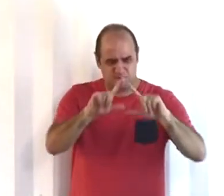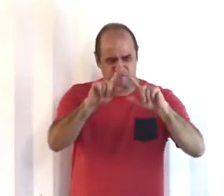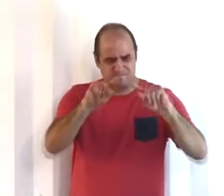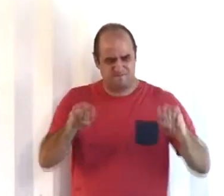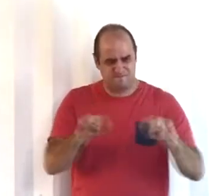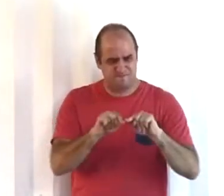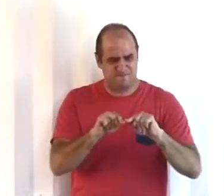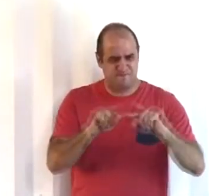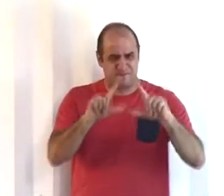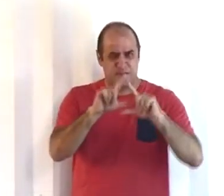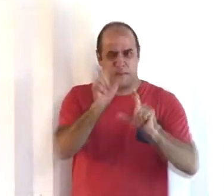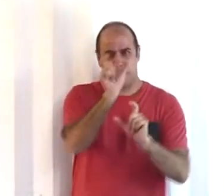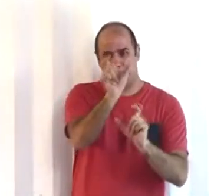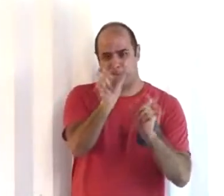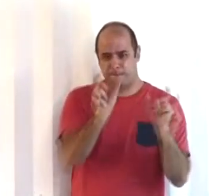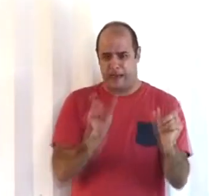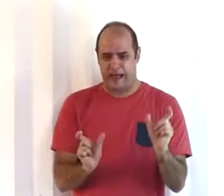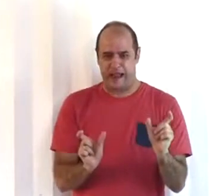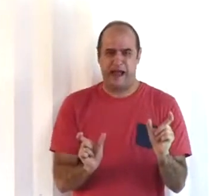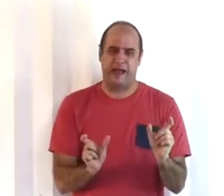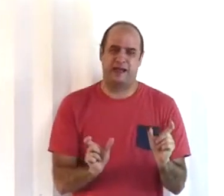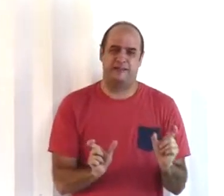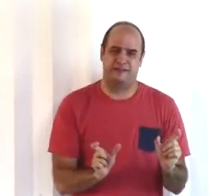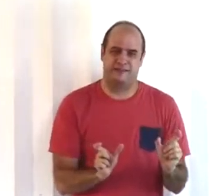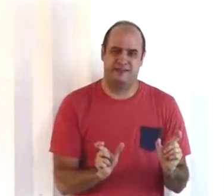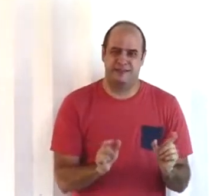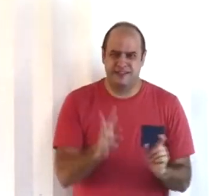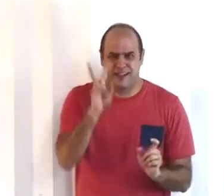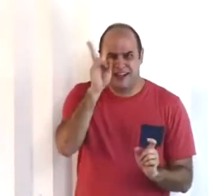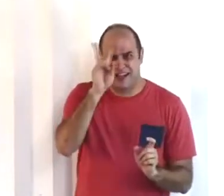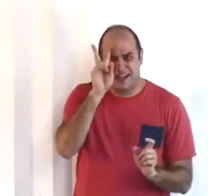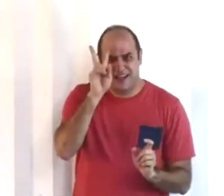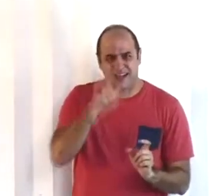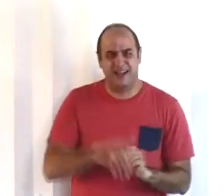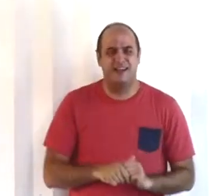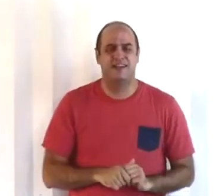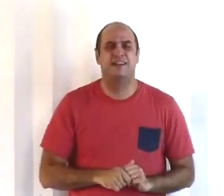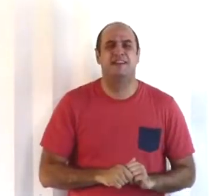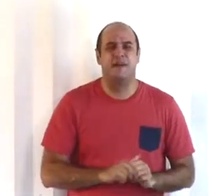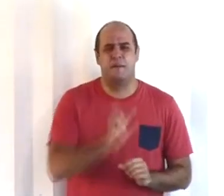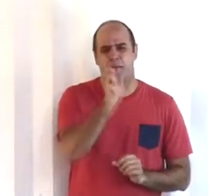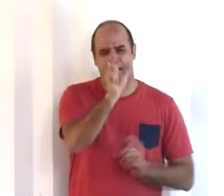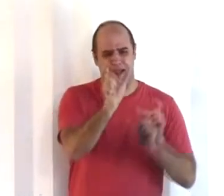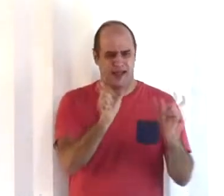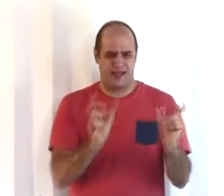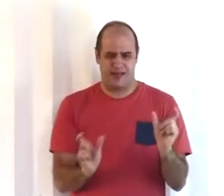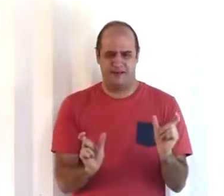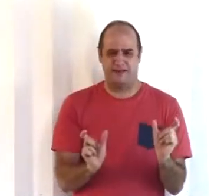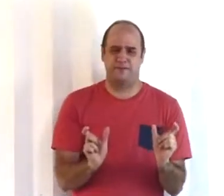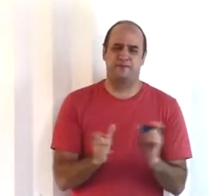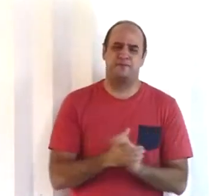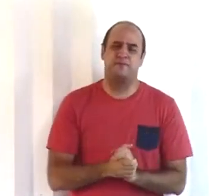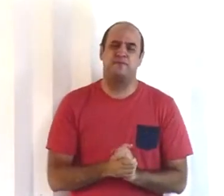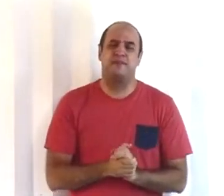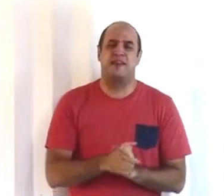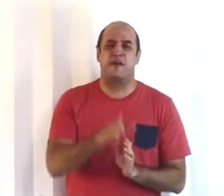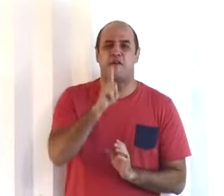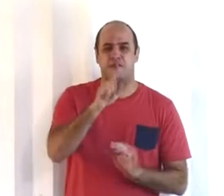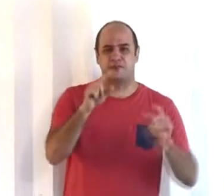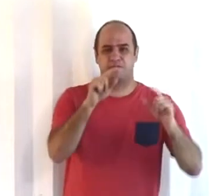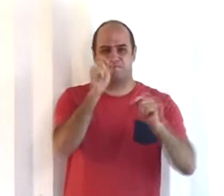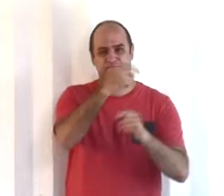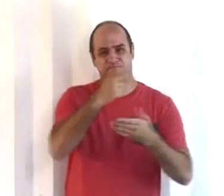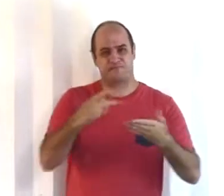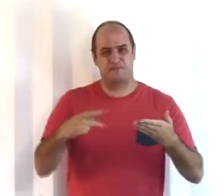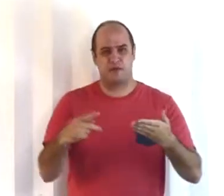e colocasse algumas palavras, em cada canto do triângulo, uma palavra, para você colocar na